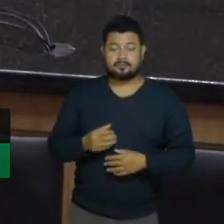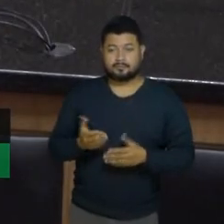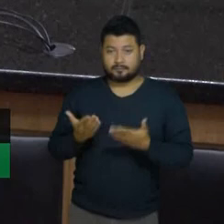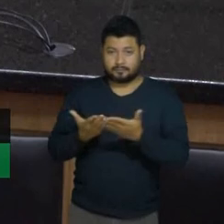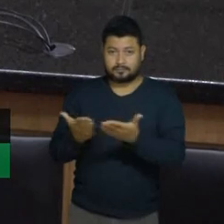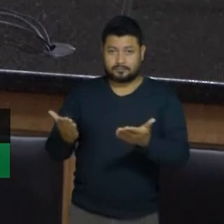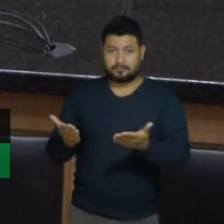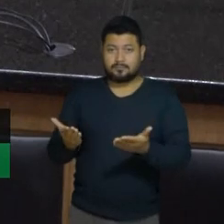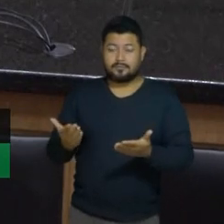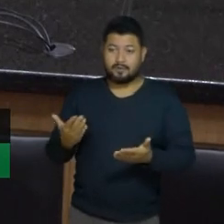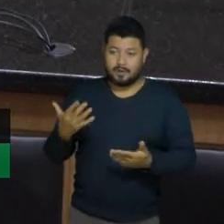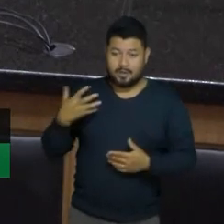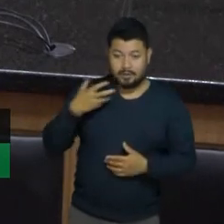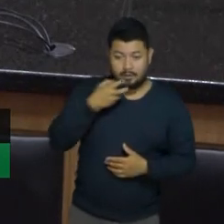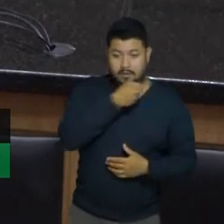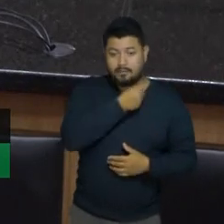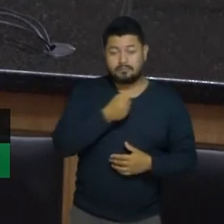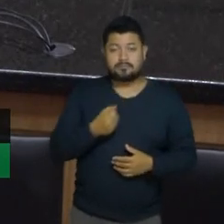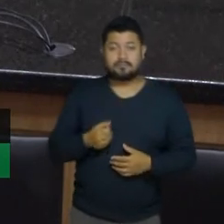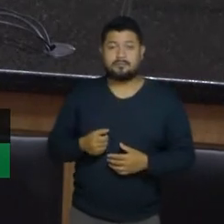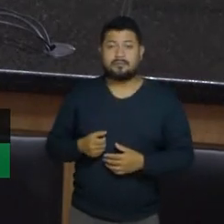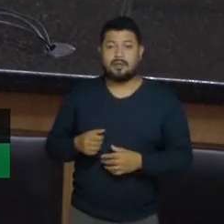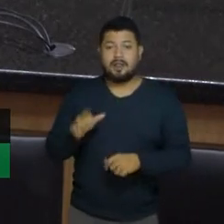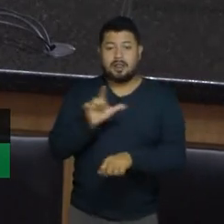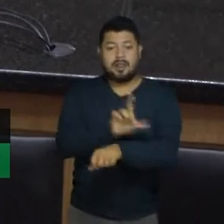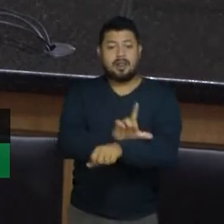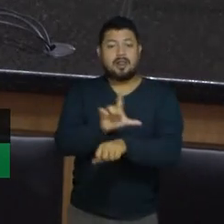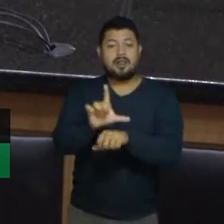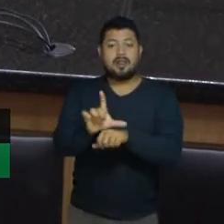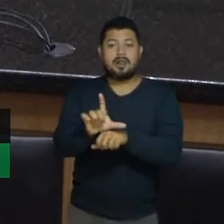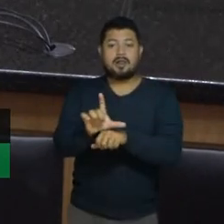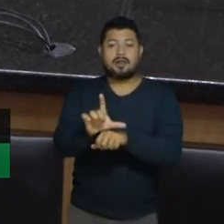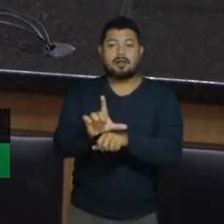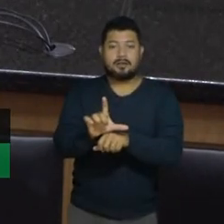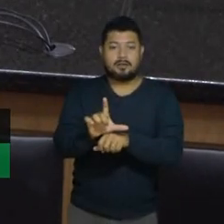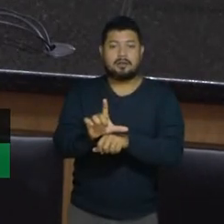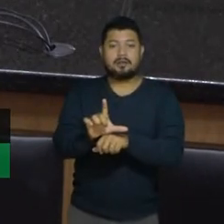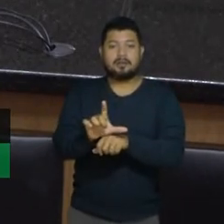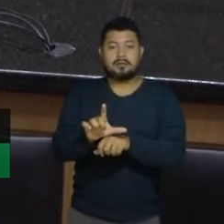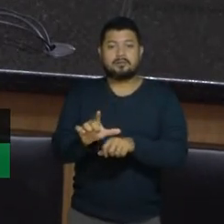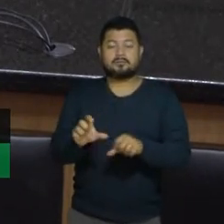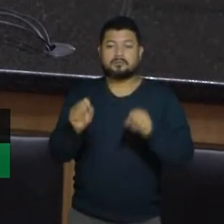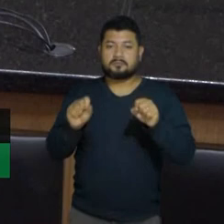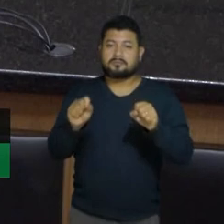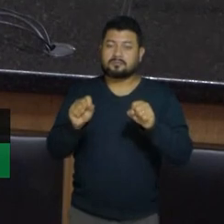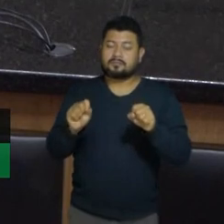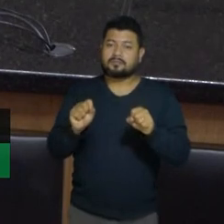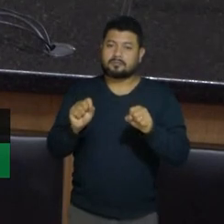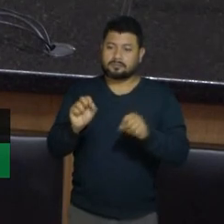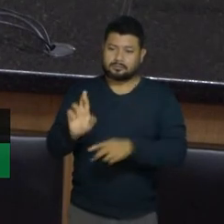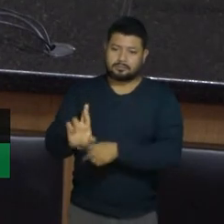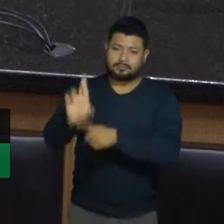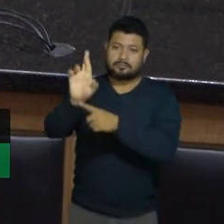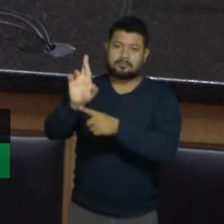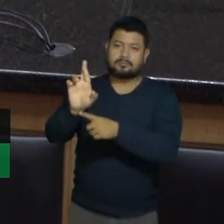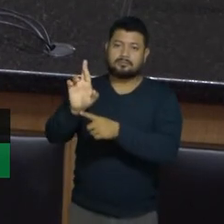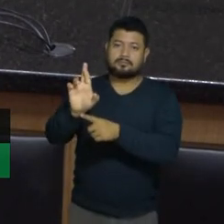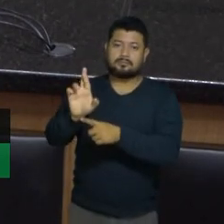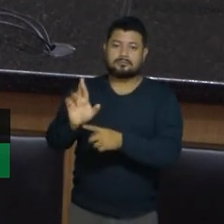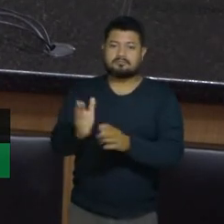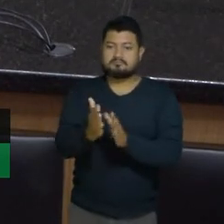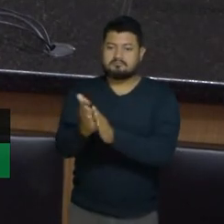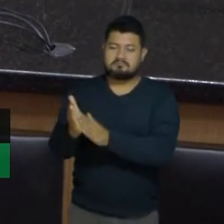se recuperar, Lages realmente pode muito bem nos representar. Parabéns